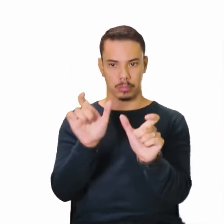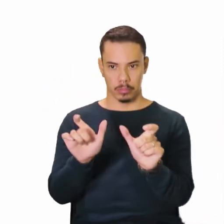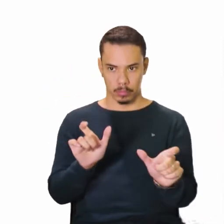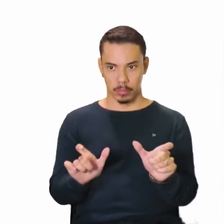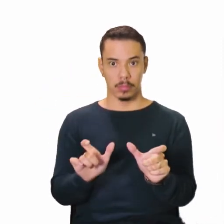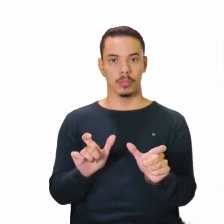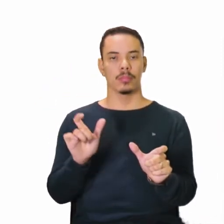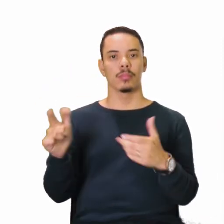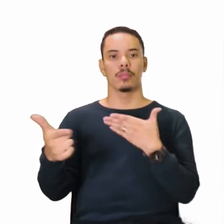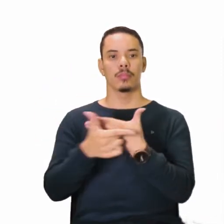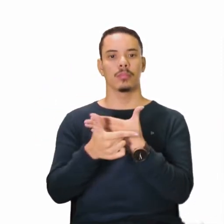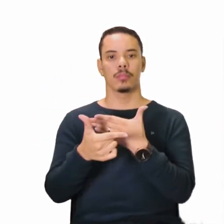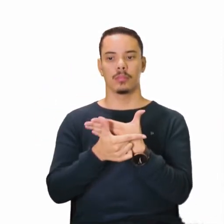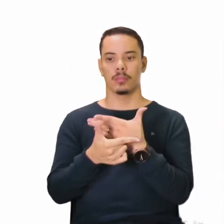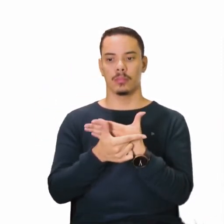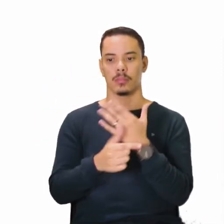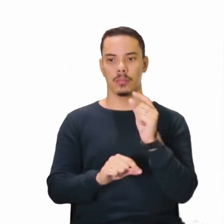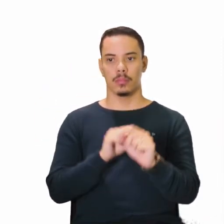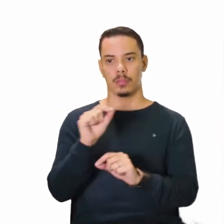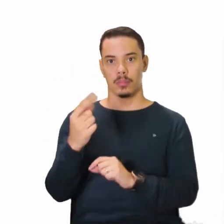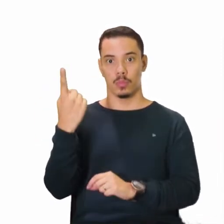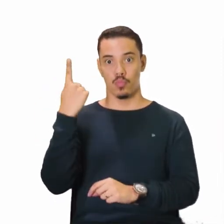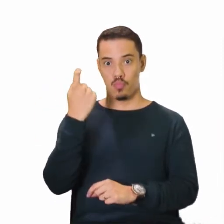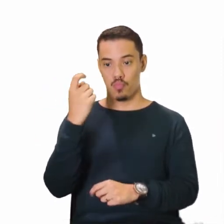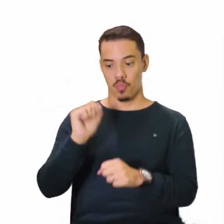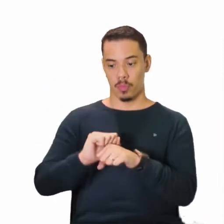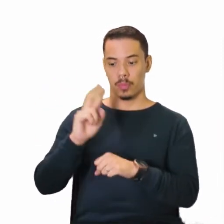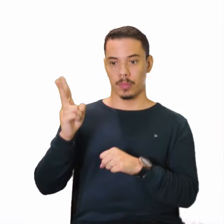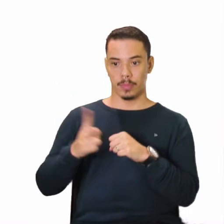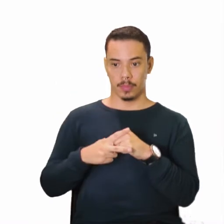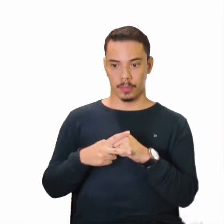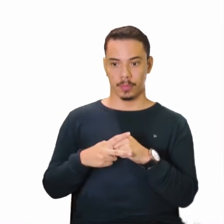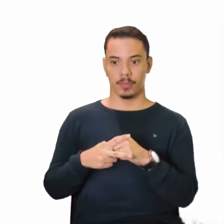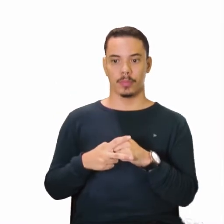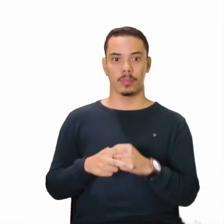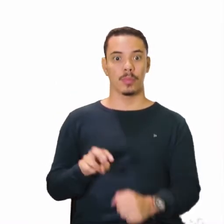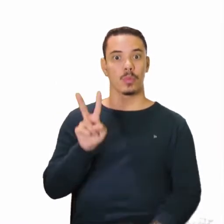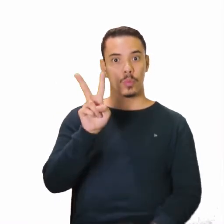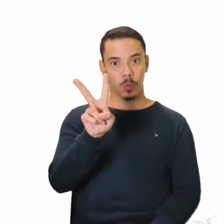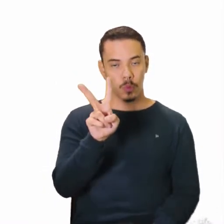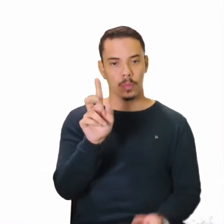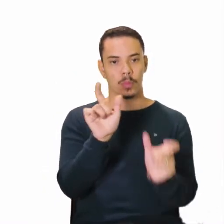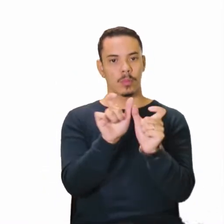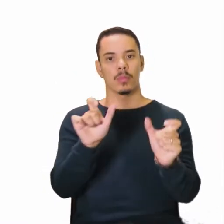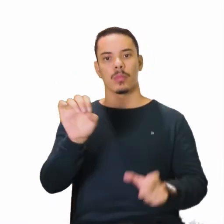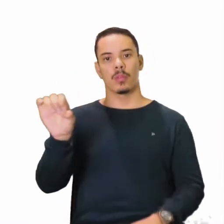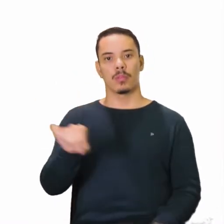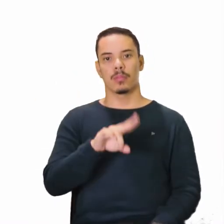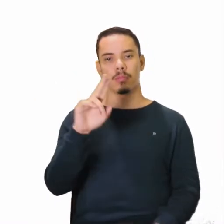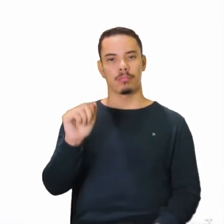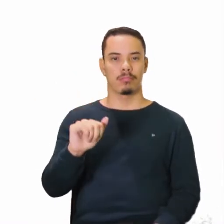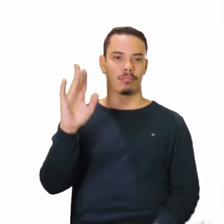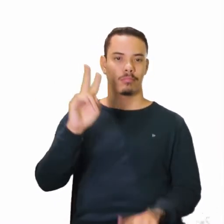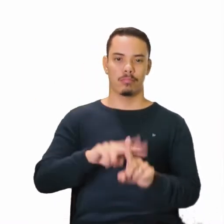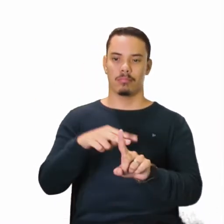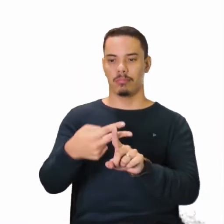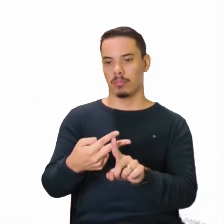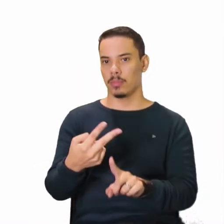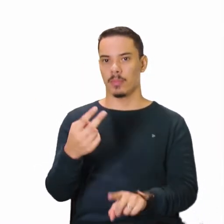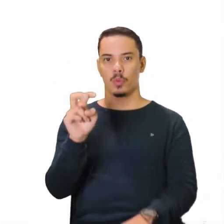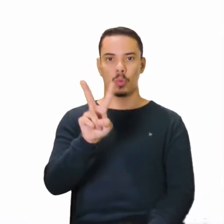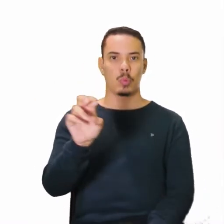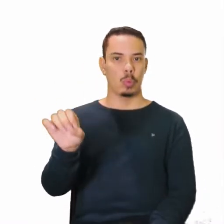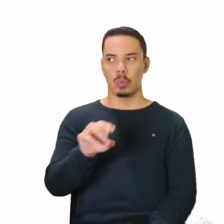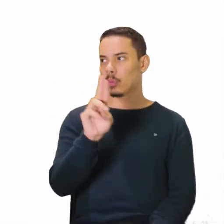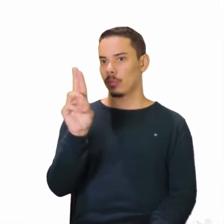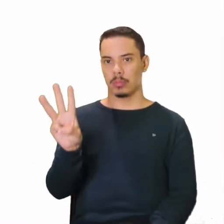que desempenham a função de um advérbio. Ou seja, duas palavras ou mais, duas ou três, e com